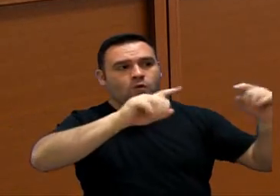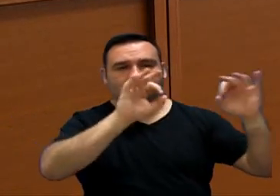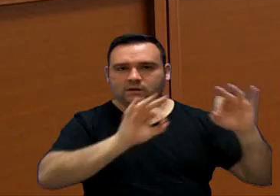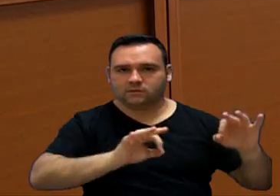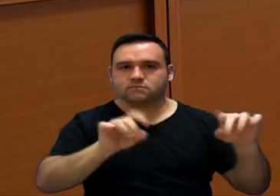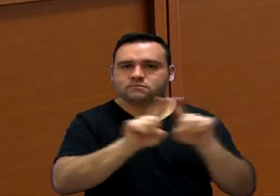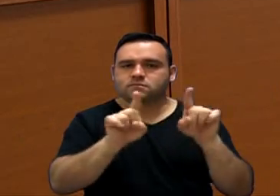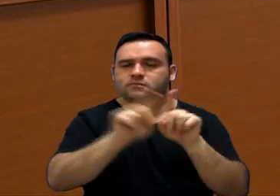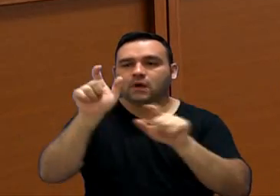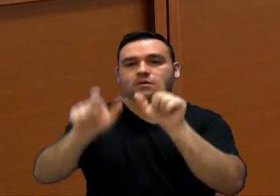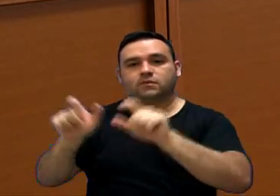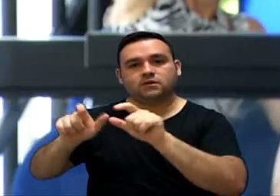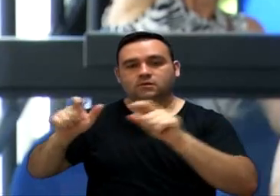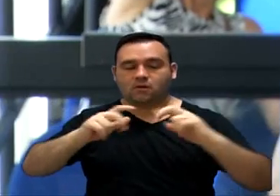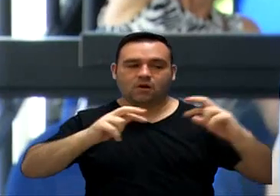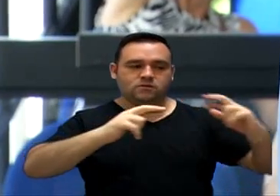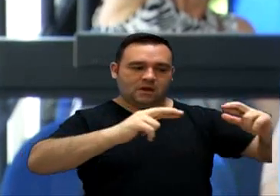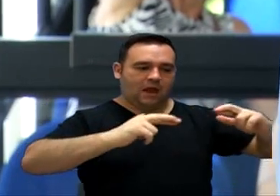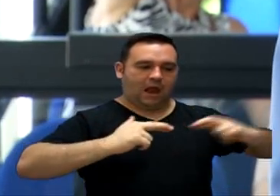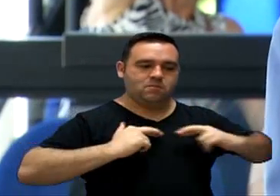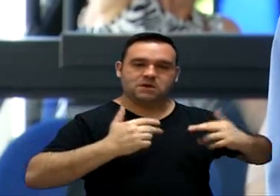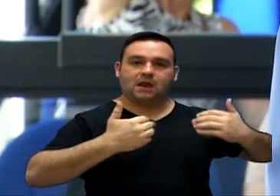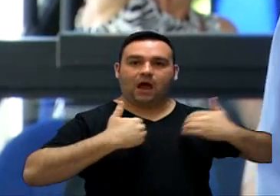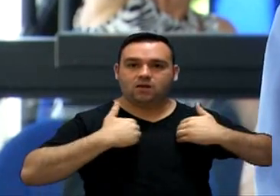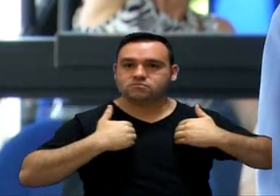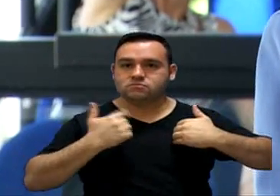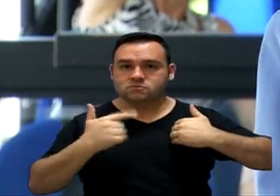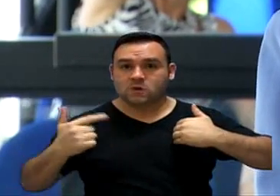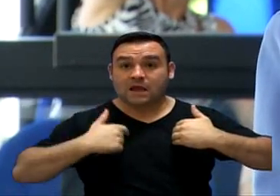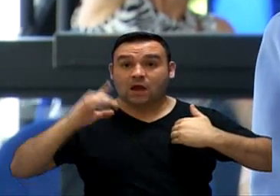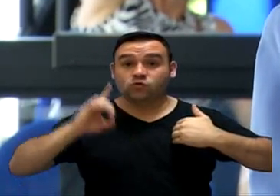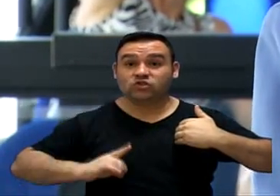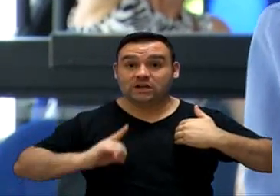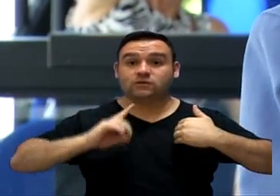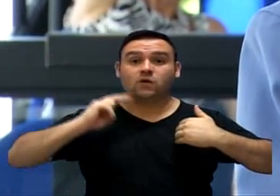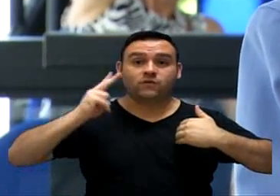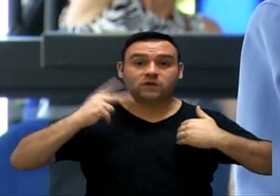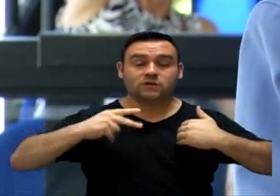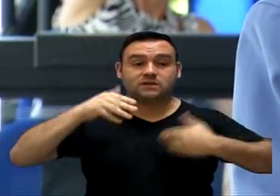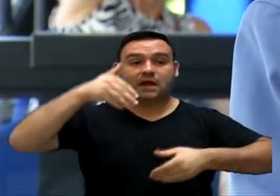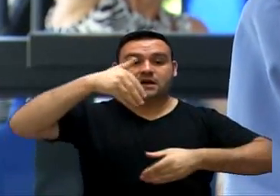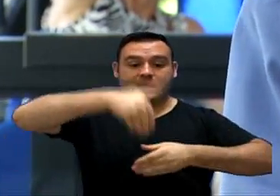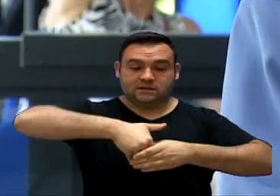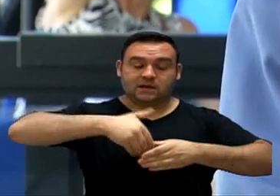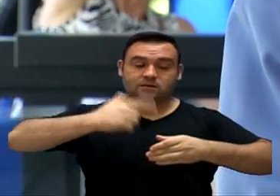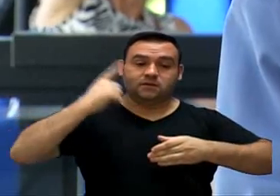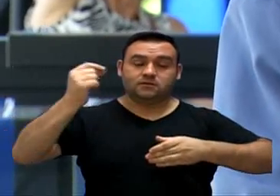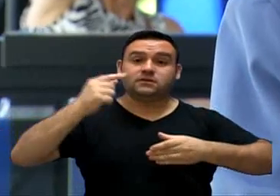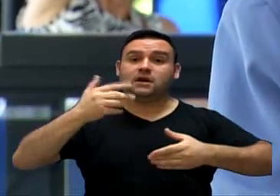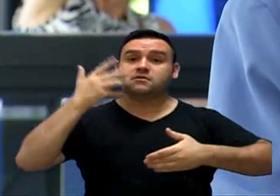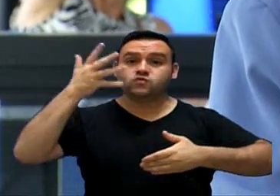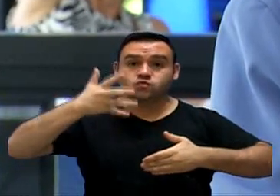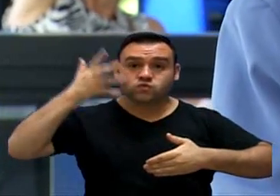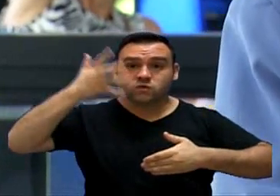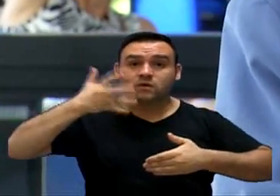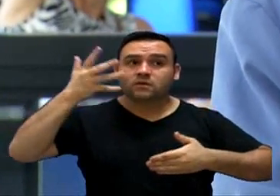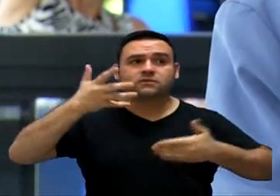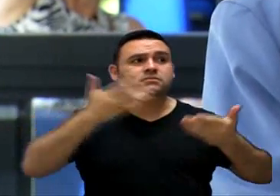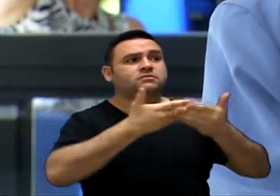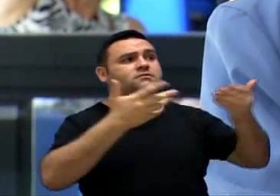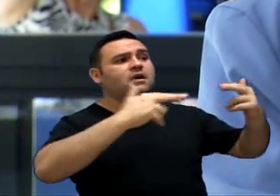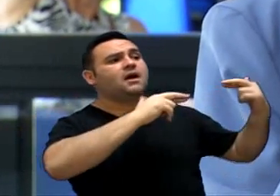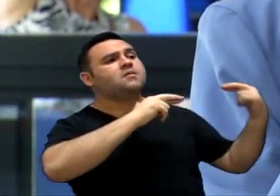pessoas que estão aqui não sabem respeitar o direito de uma vereadora eleita a falar, eu não sei o que eles